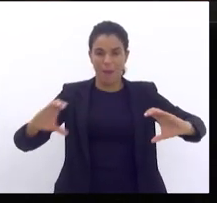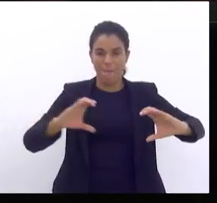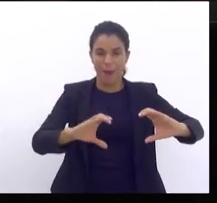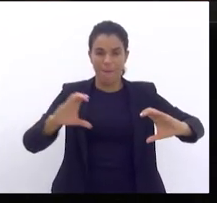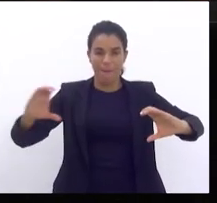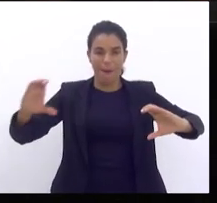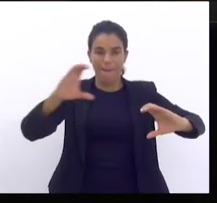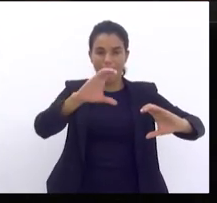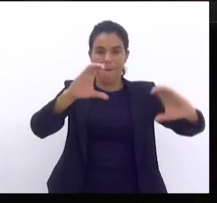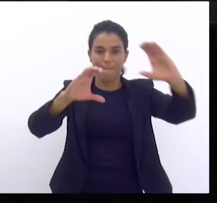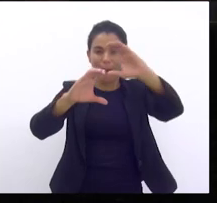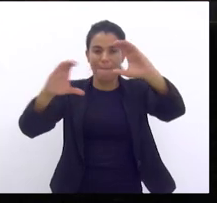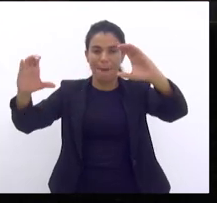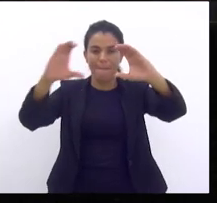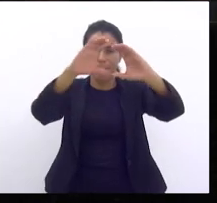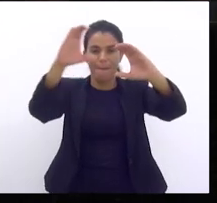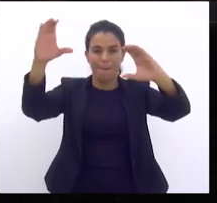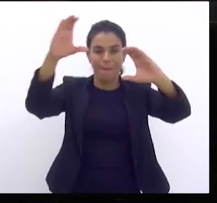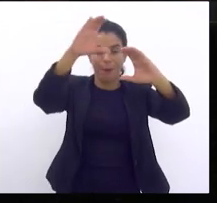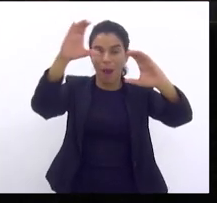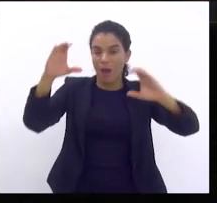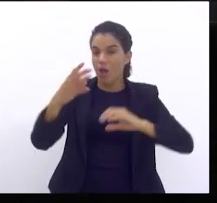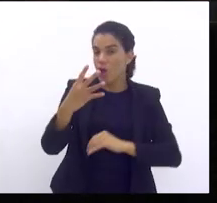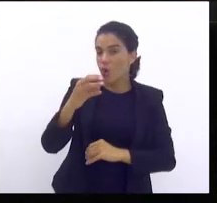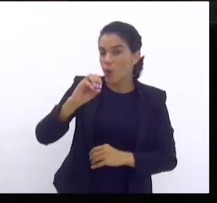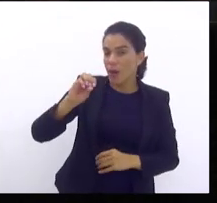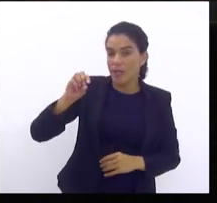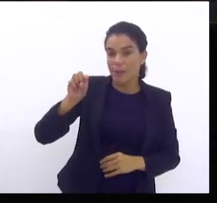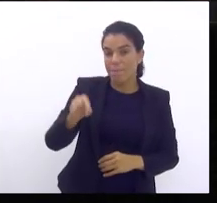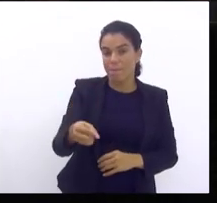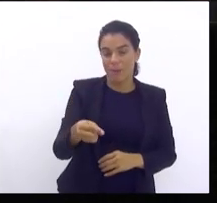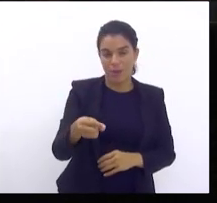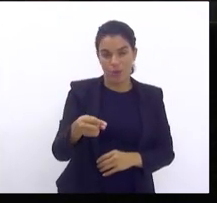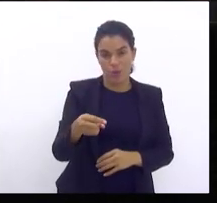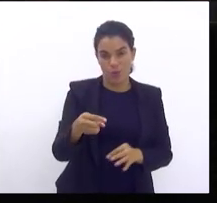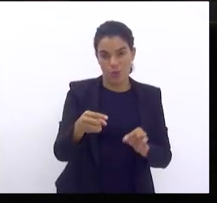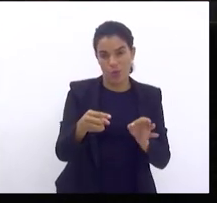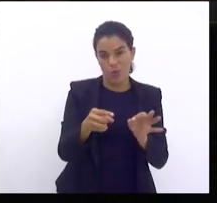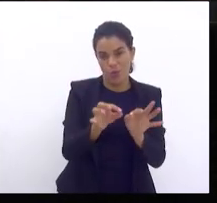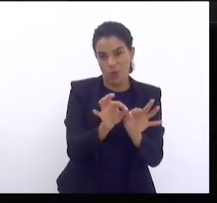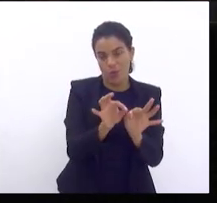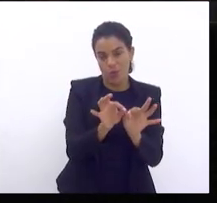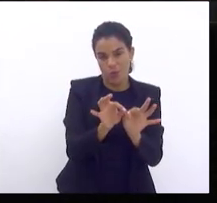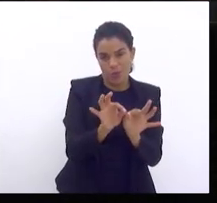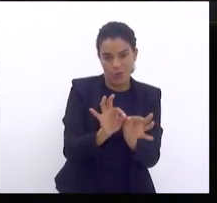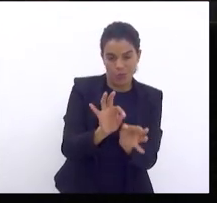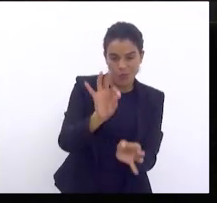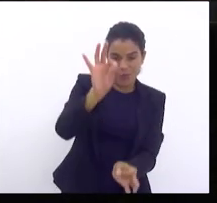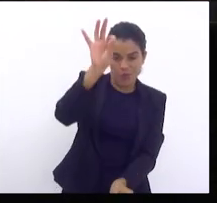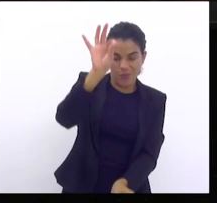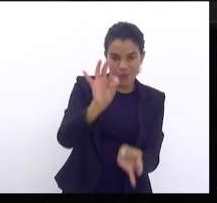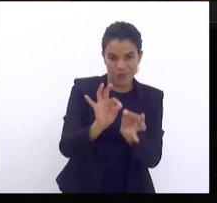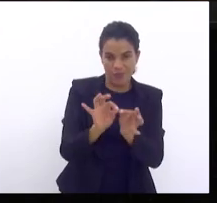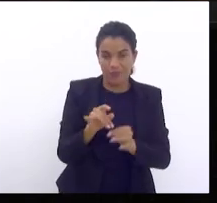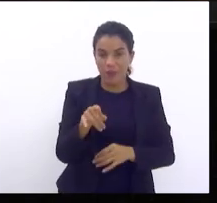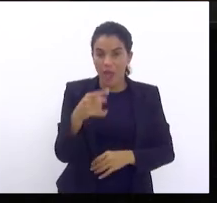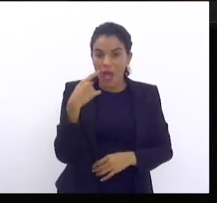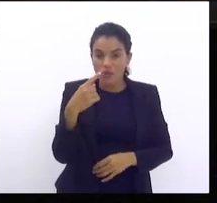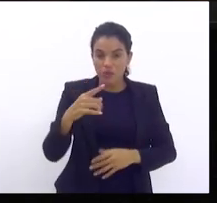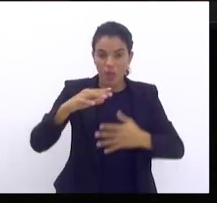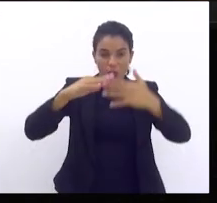ter aí as duas somadas mais de 40.000 m c de água acumulada as duas se